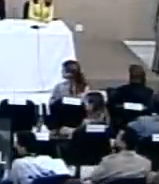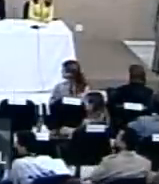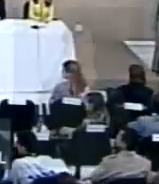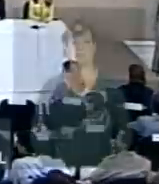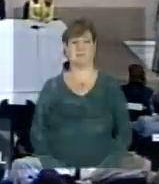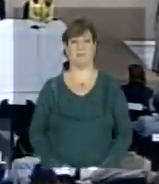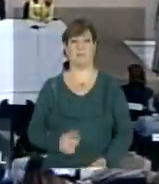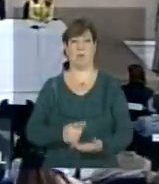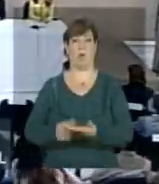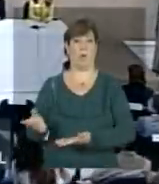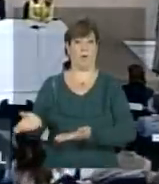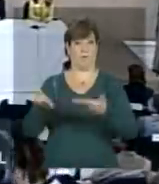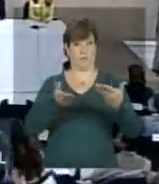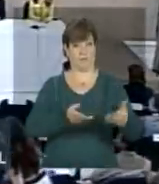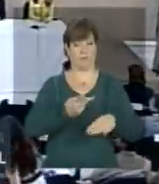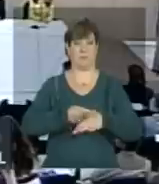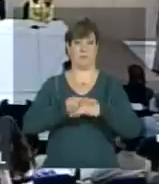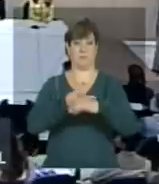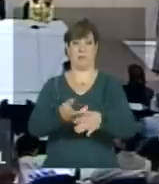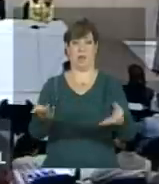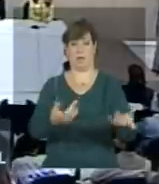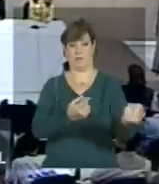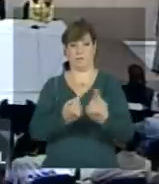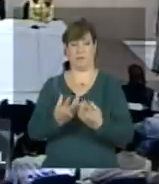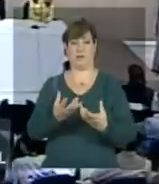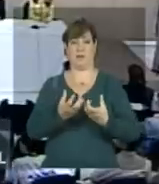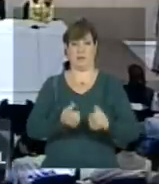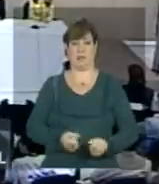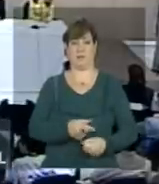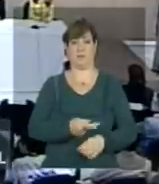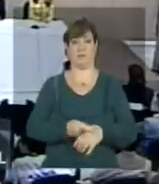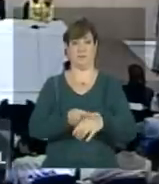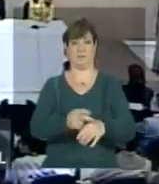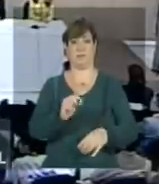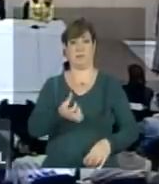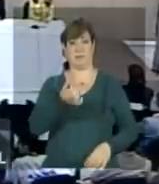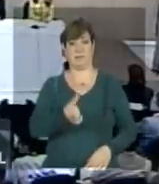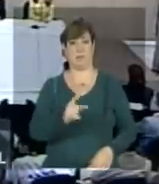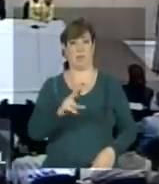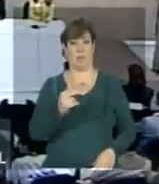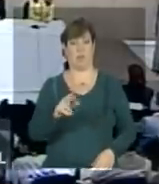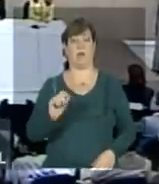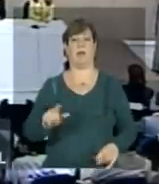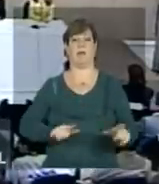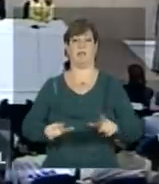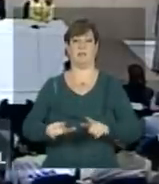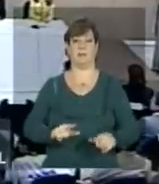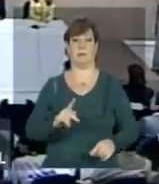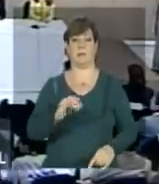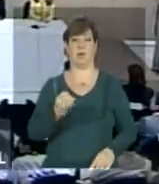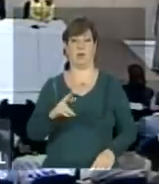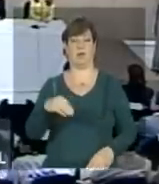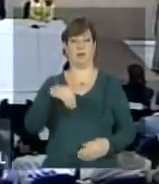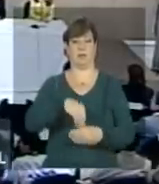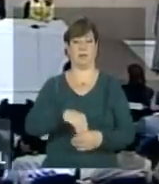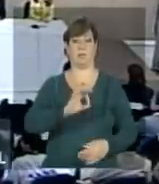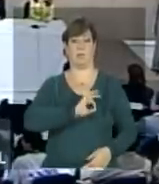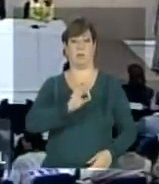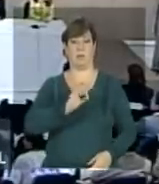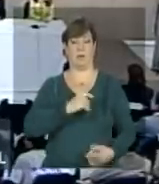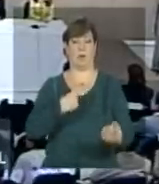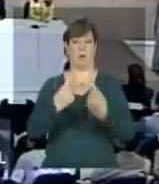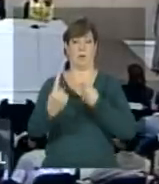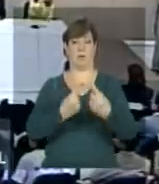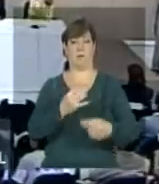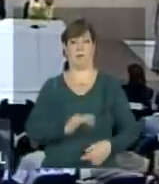Convidamos a receber o troféu de 6º lugar o representante da iniciativa Atividade Pioneira na Polícia Rodoviária Federal